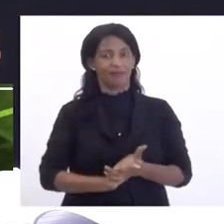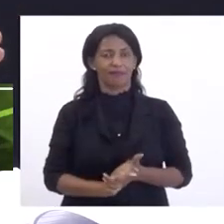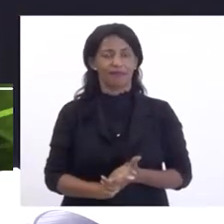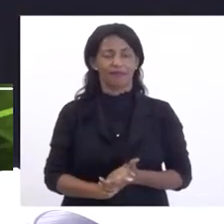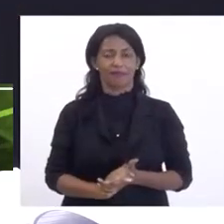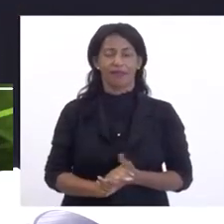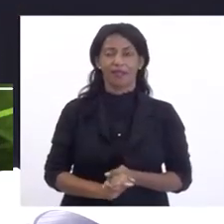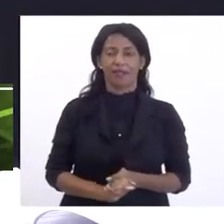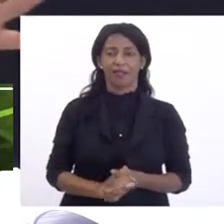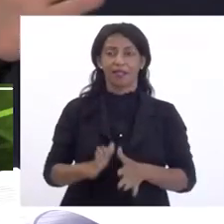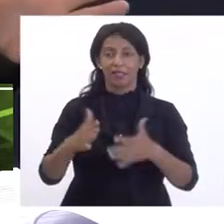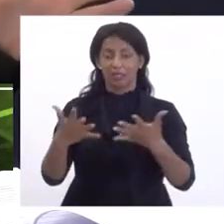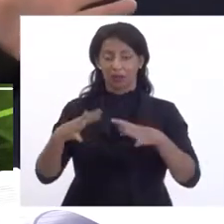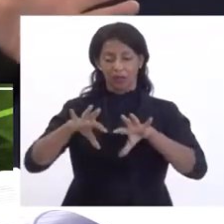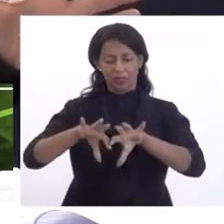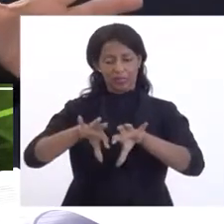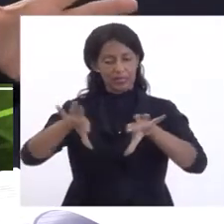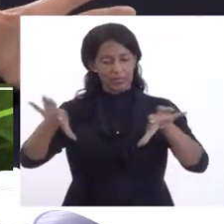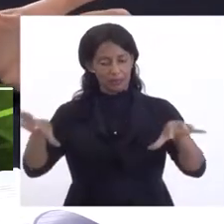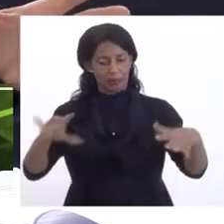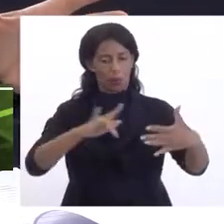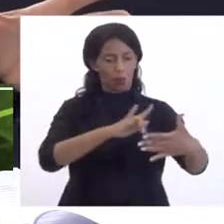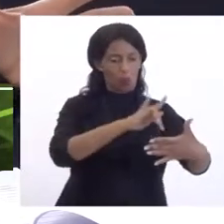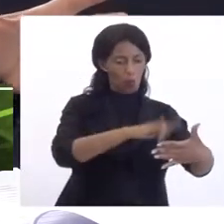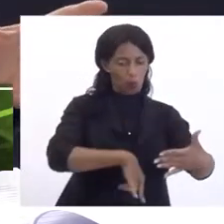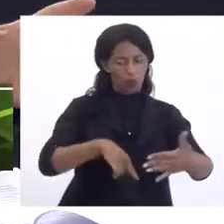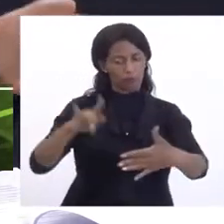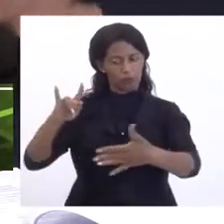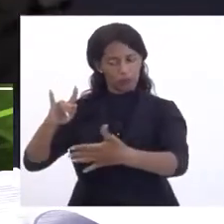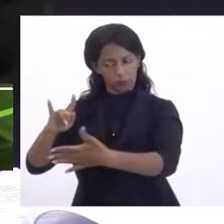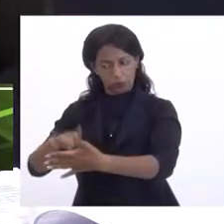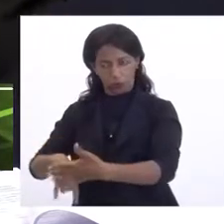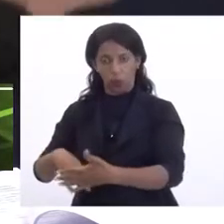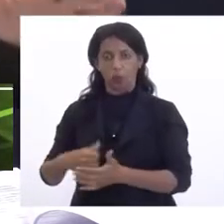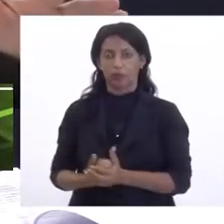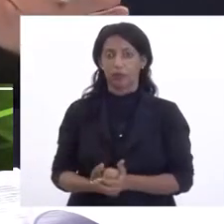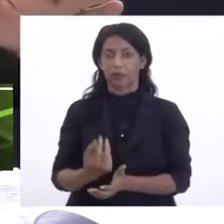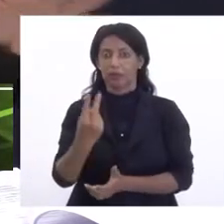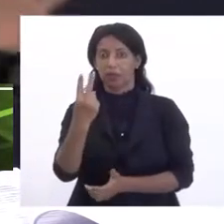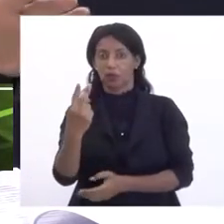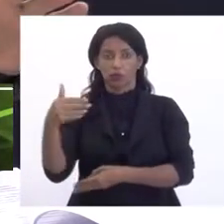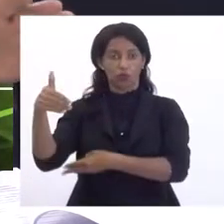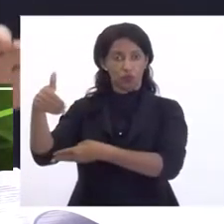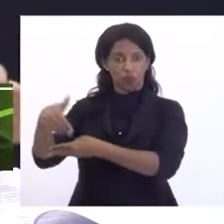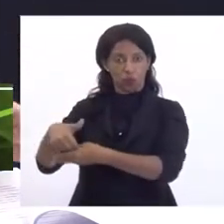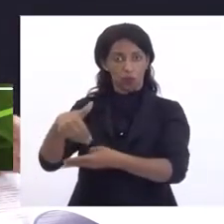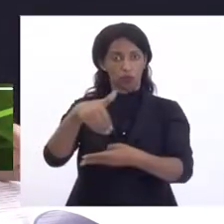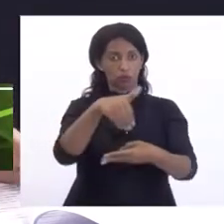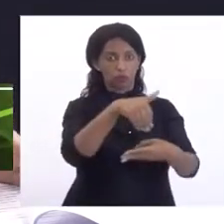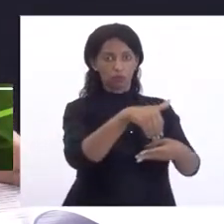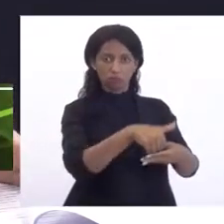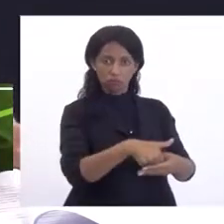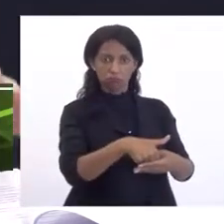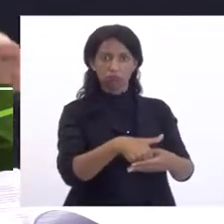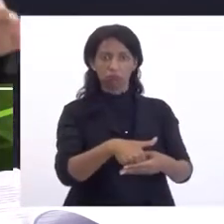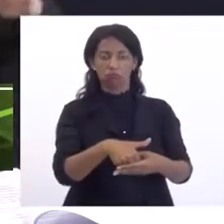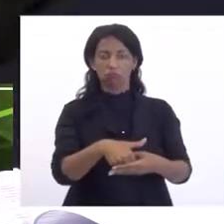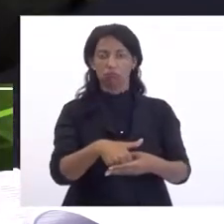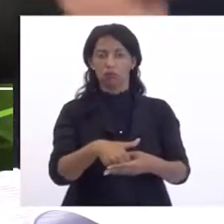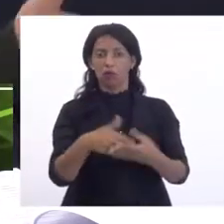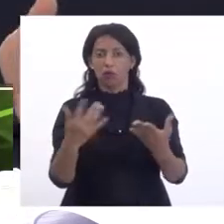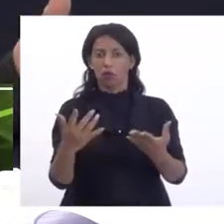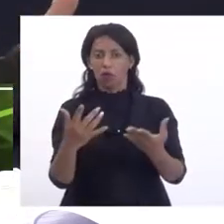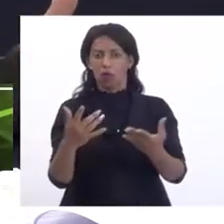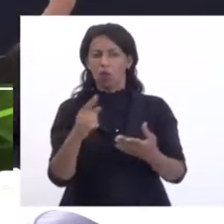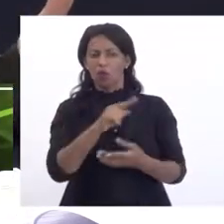Olha, então a separação das contas, em dois votos distintos, não faz o voto em um macular